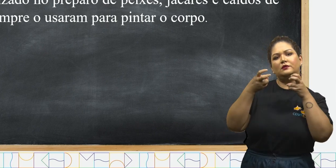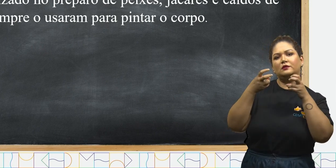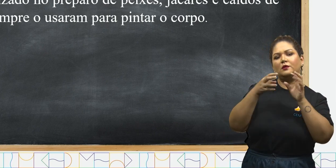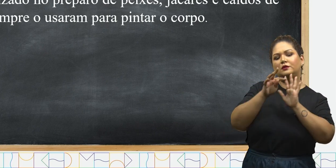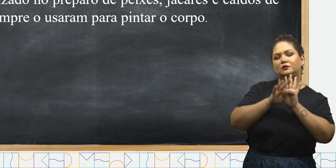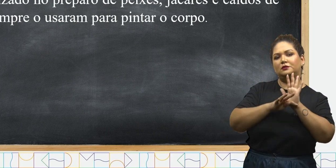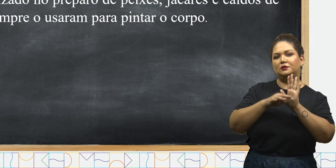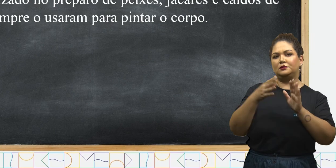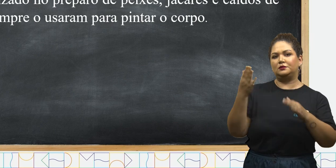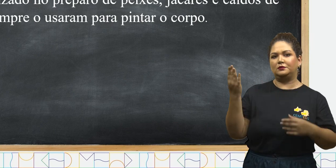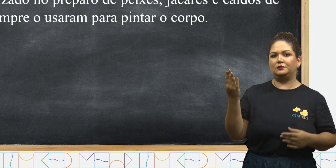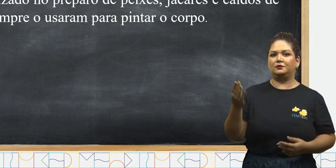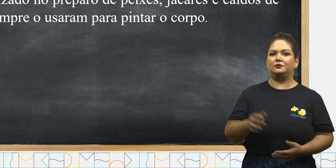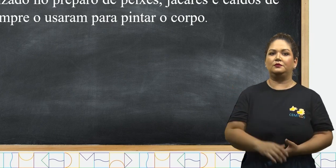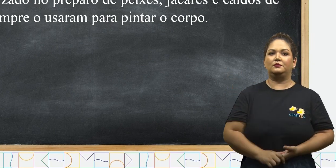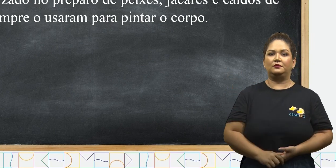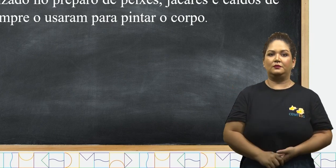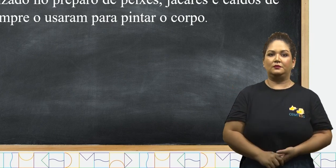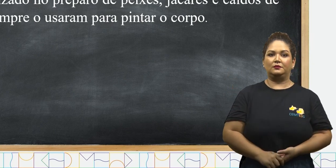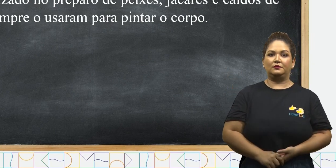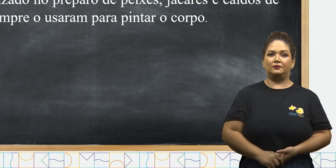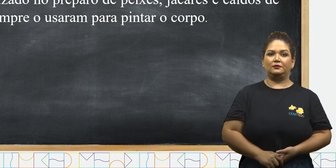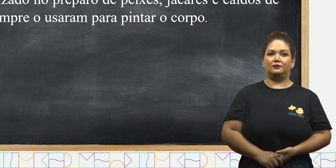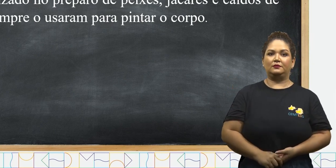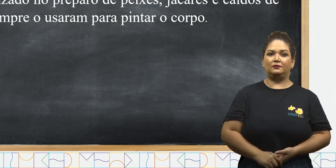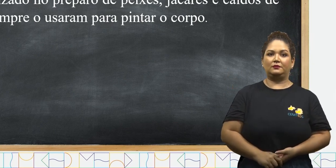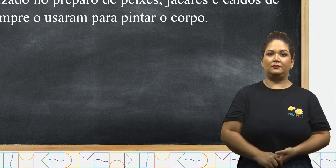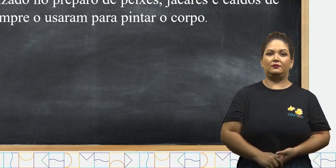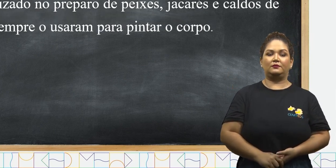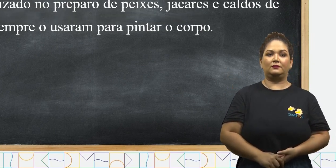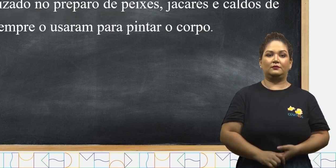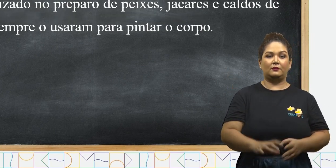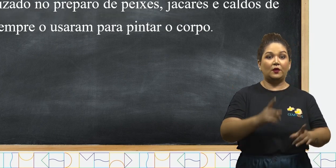consegue observar aqui? Vamos verificar?